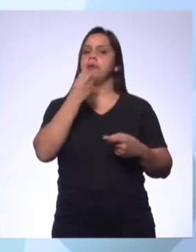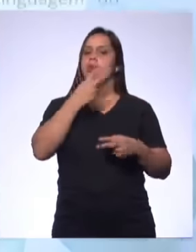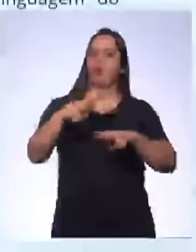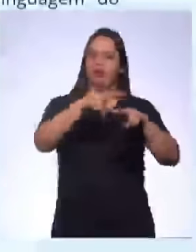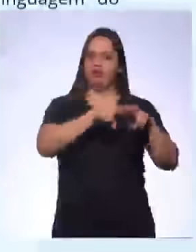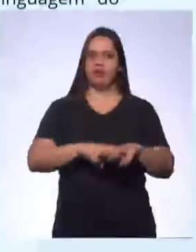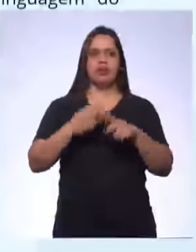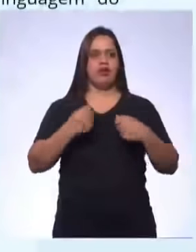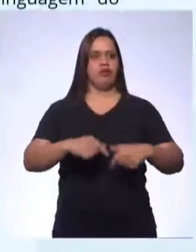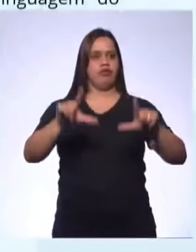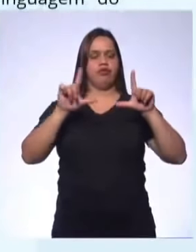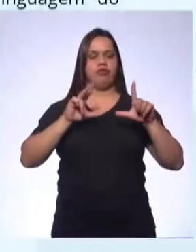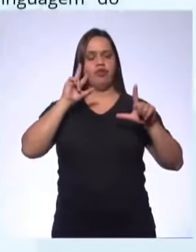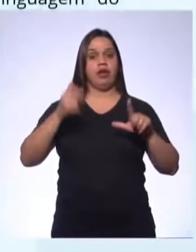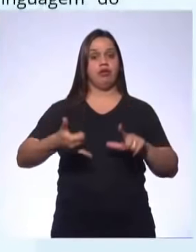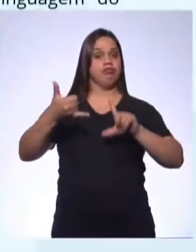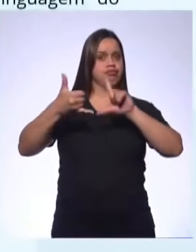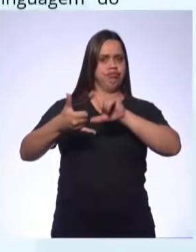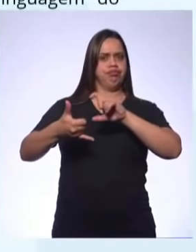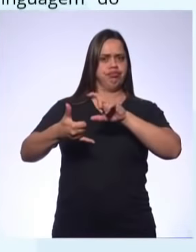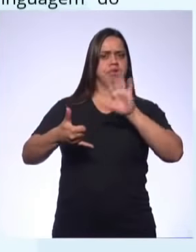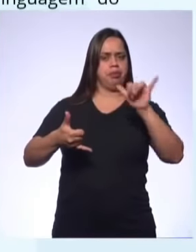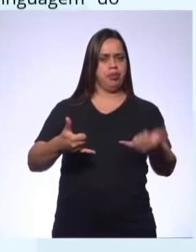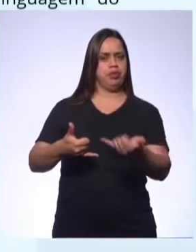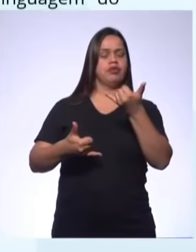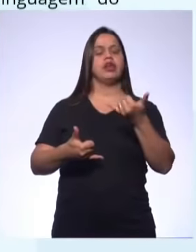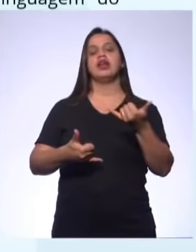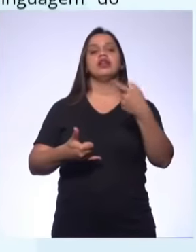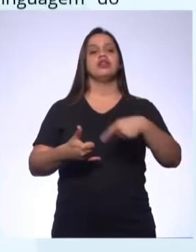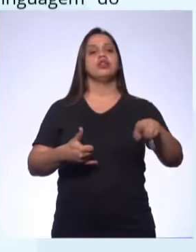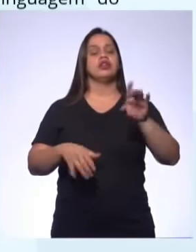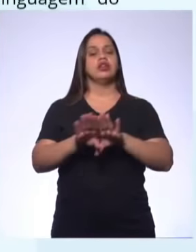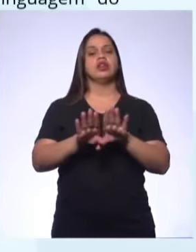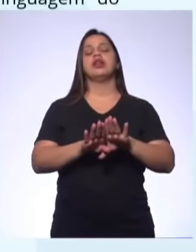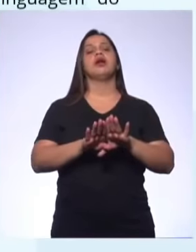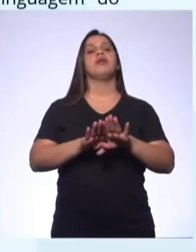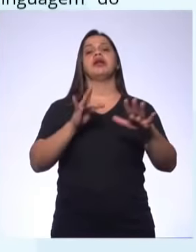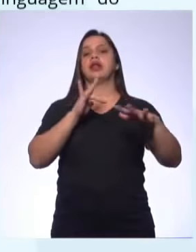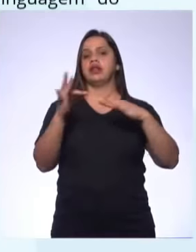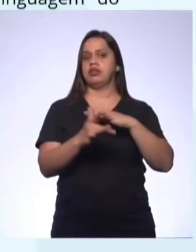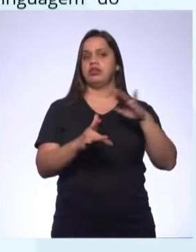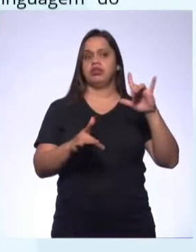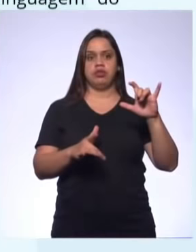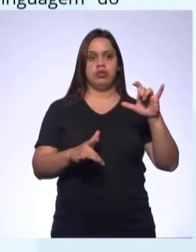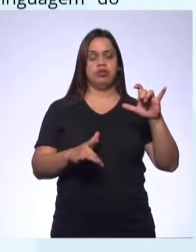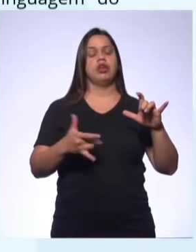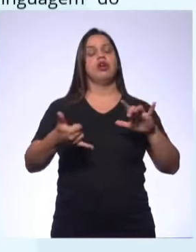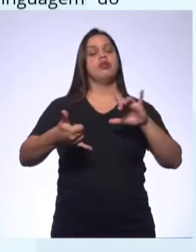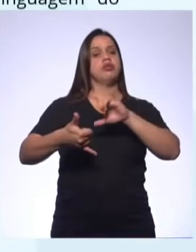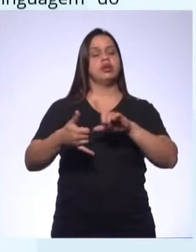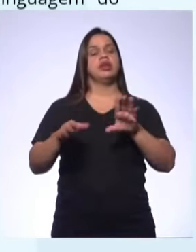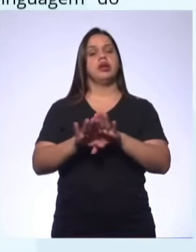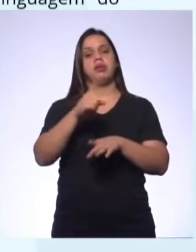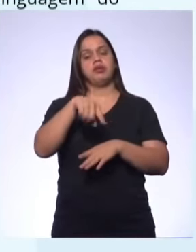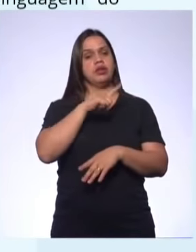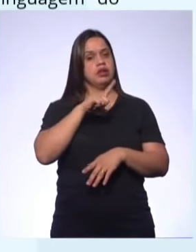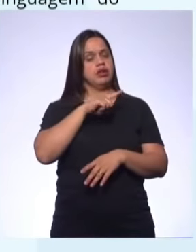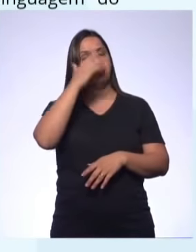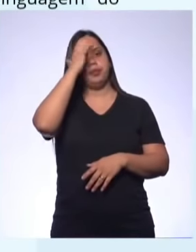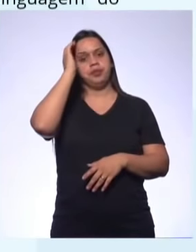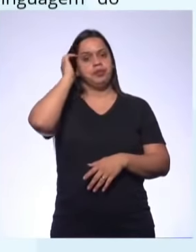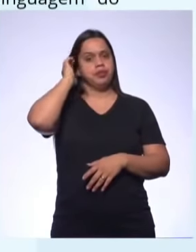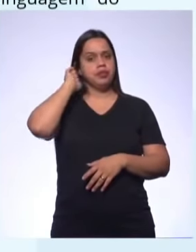tela, printa a tela aí, o pessoal dos Instagrams aí de estudo, printa a tela, porque é bom para vocês terem.